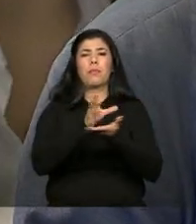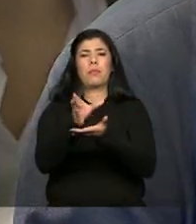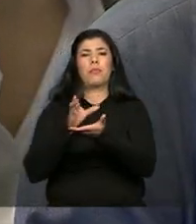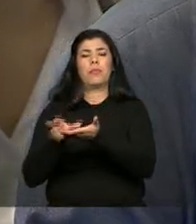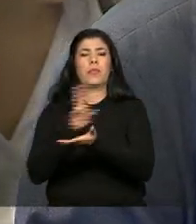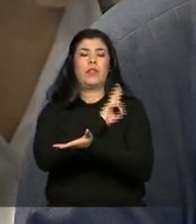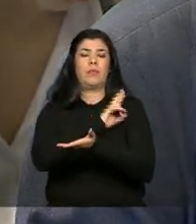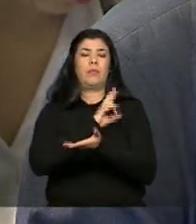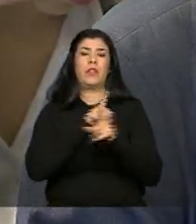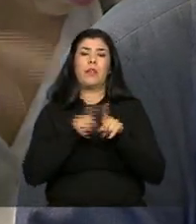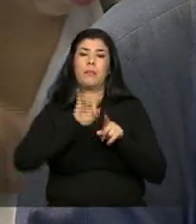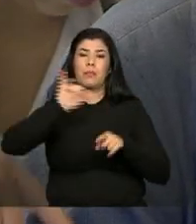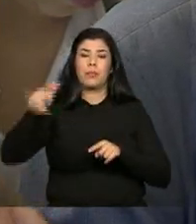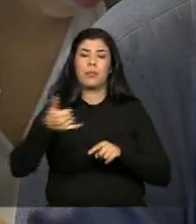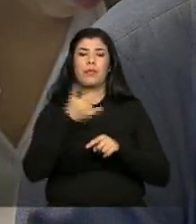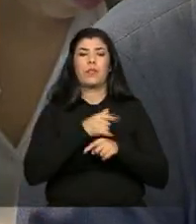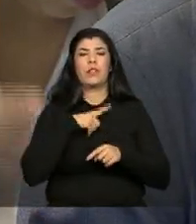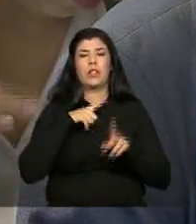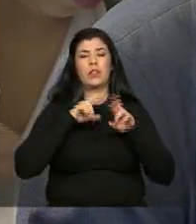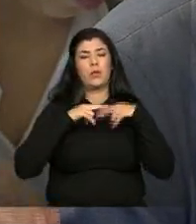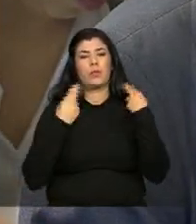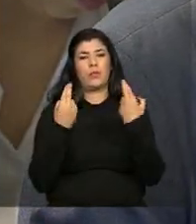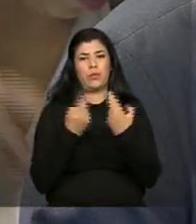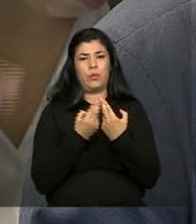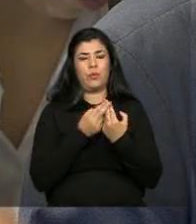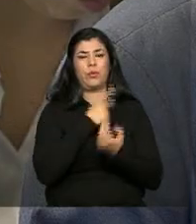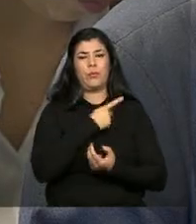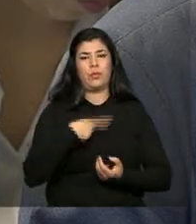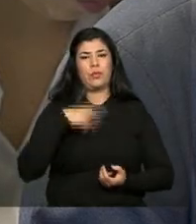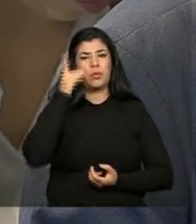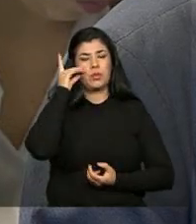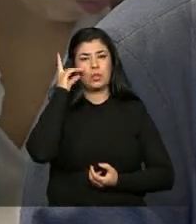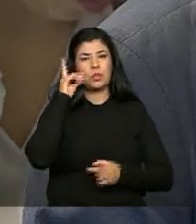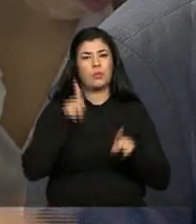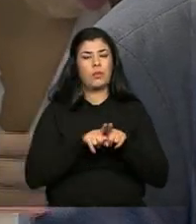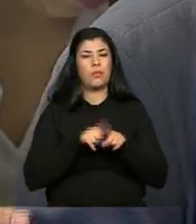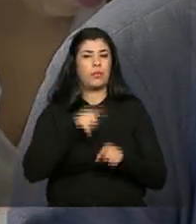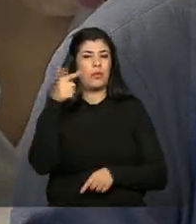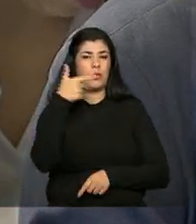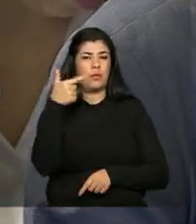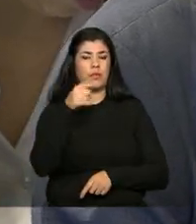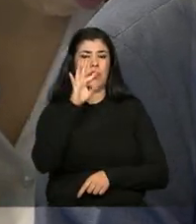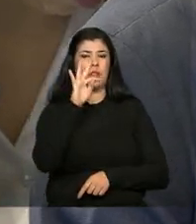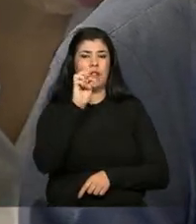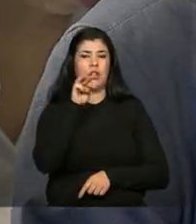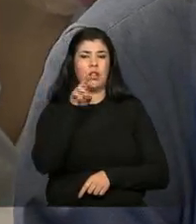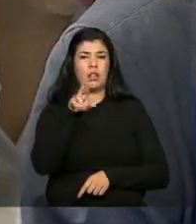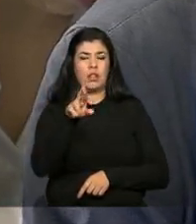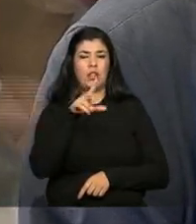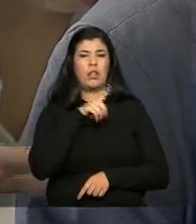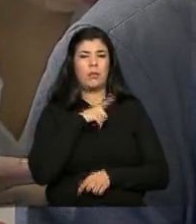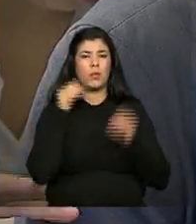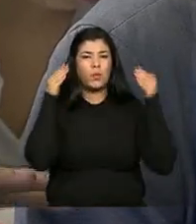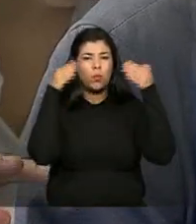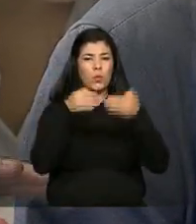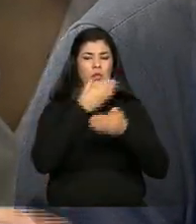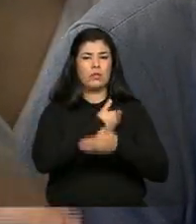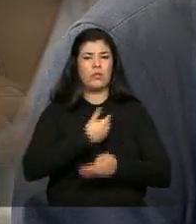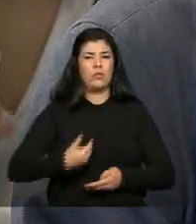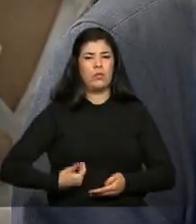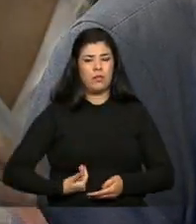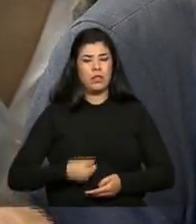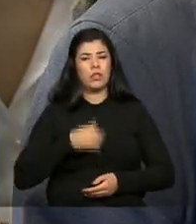aproveitando essa esfera da política os eu tava numa reunião agora a pouco com a presidente Dilma e o vice-presidente Michel Temer o núcleo duro do governo o vice-presidente